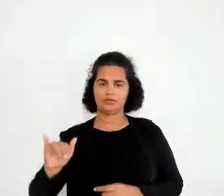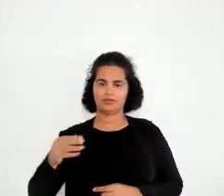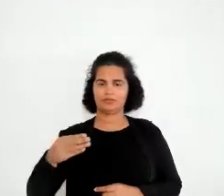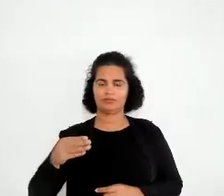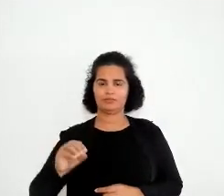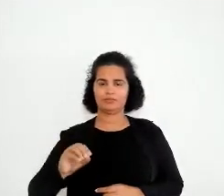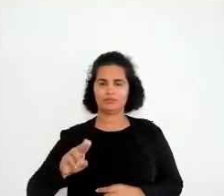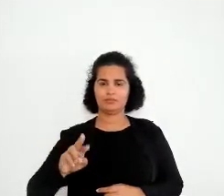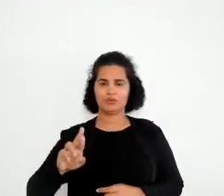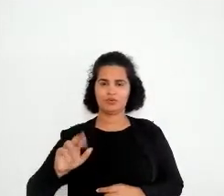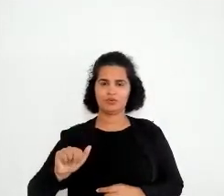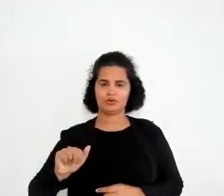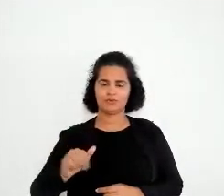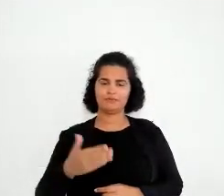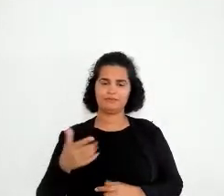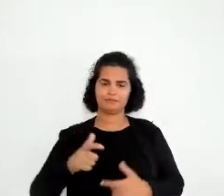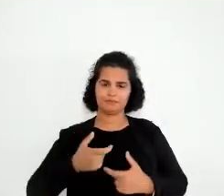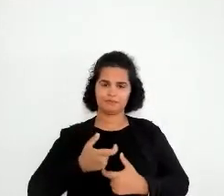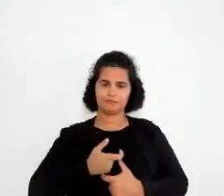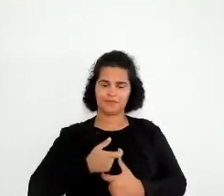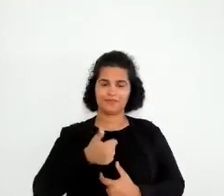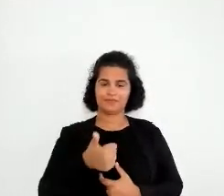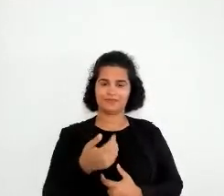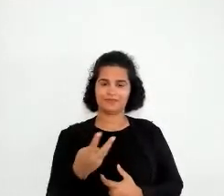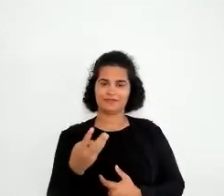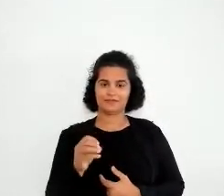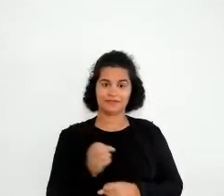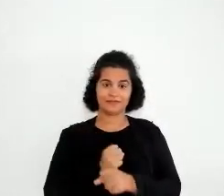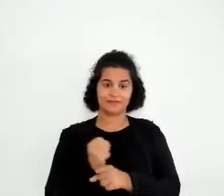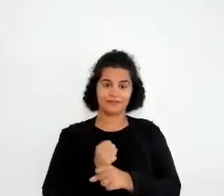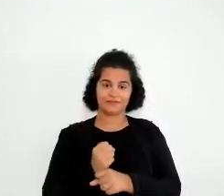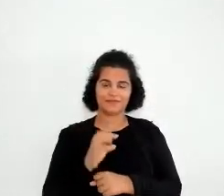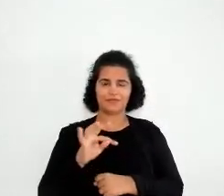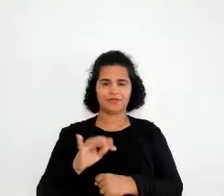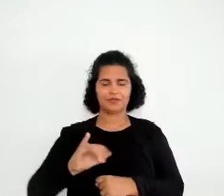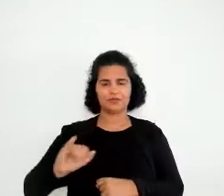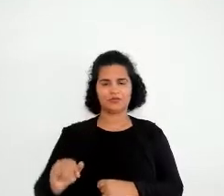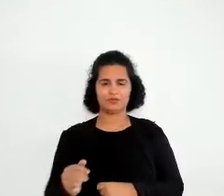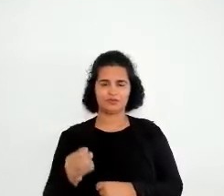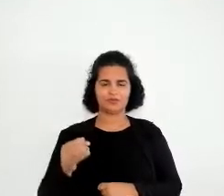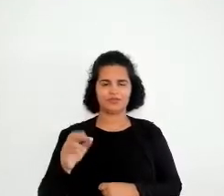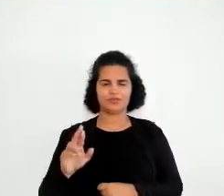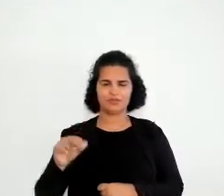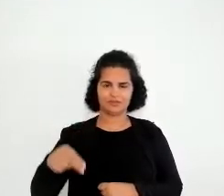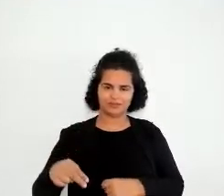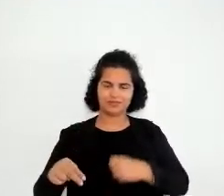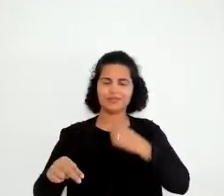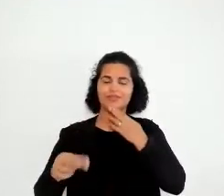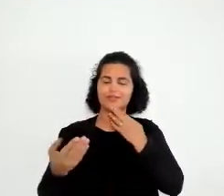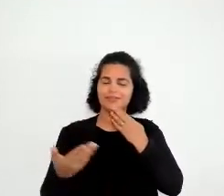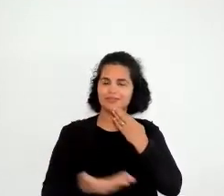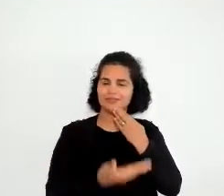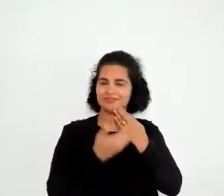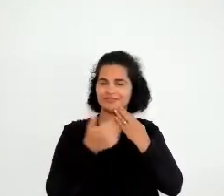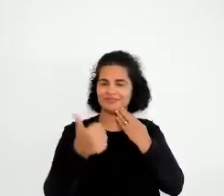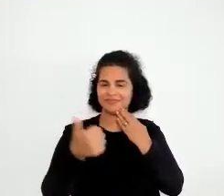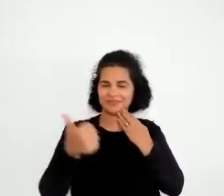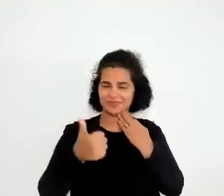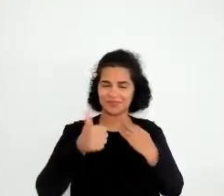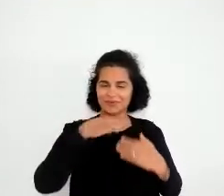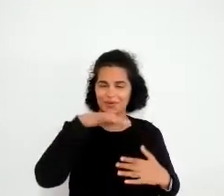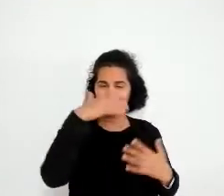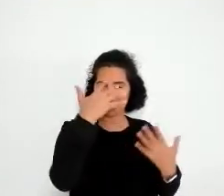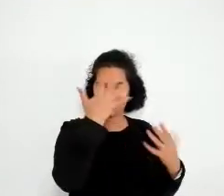da medalha dos 130 anos do Tribunal de Justiça do Rio Grande do Norte ao primeiro homenageado, o